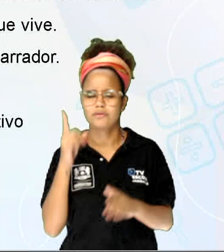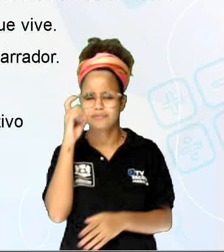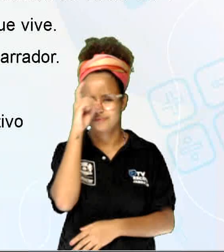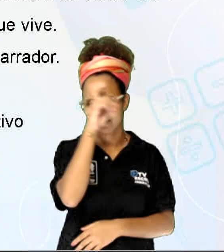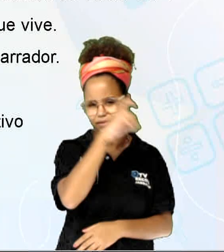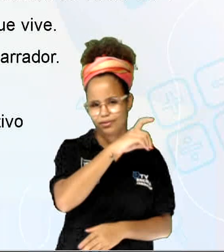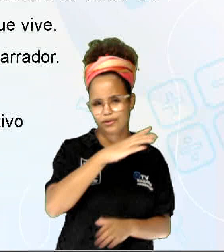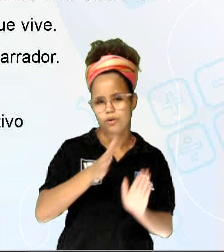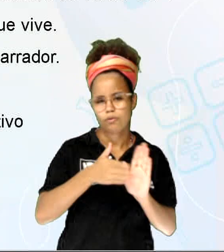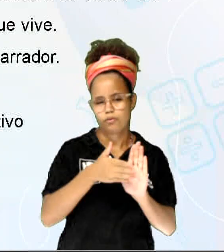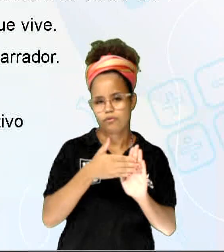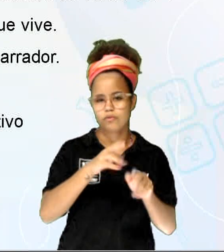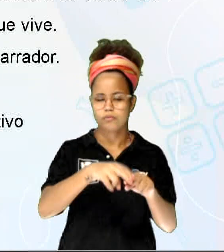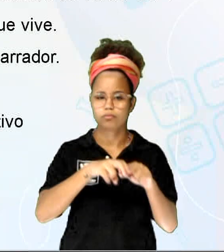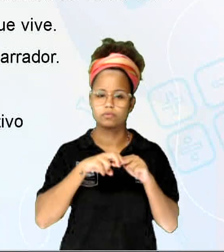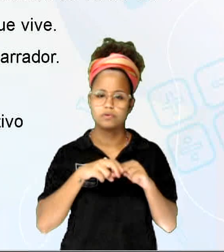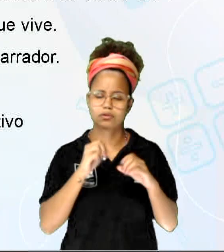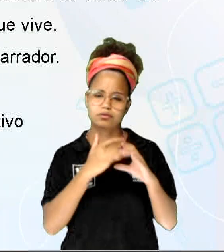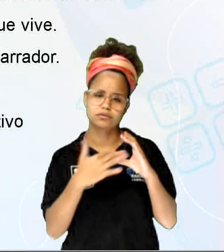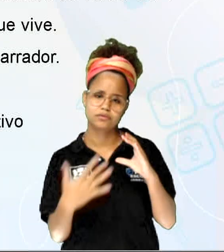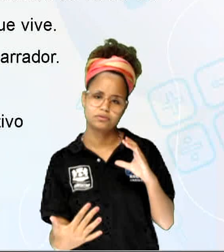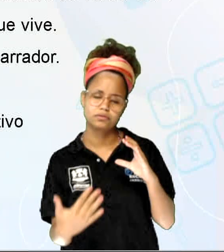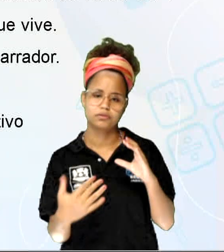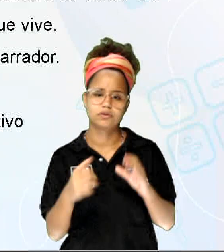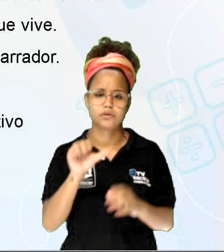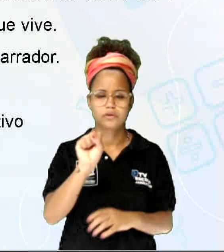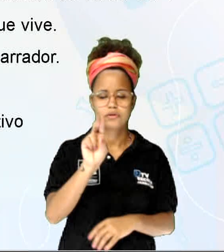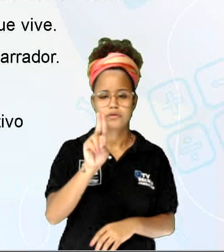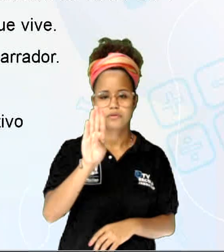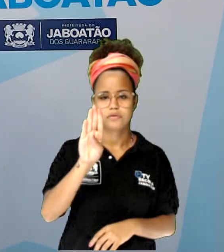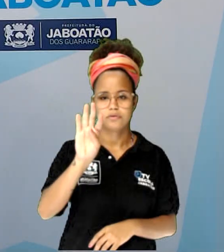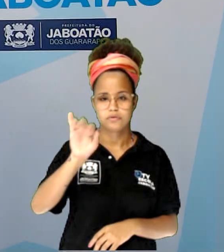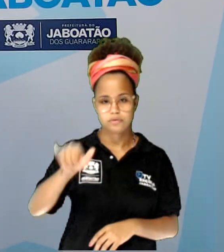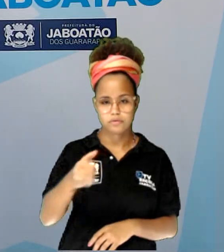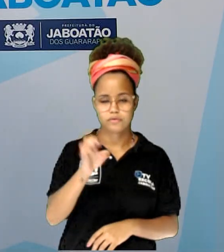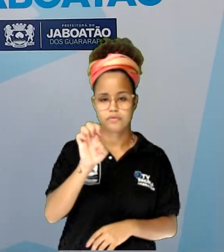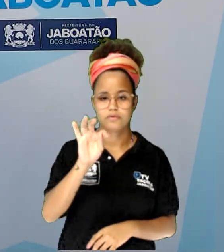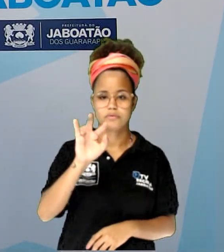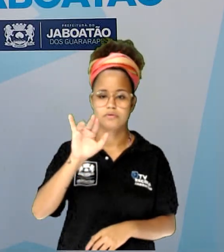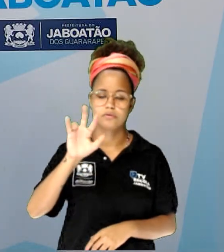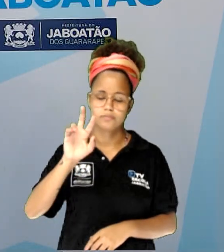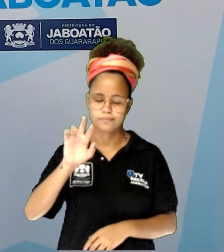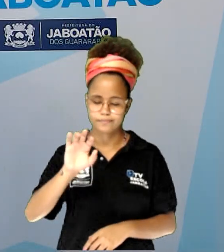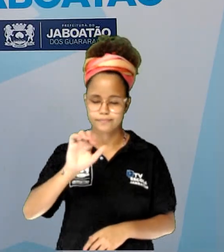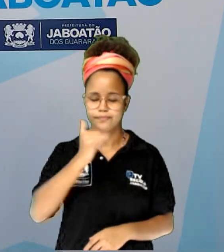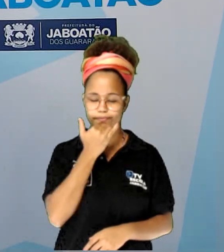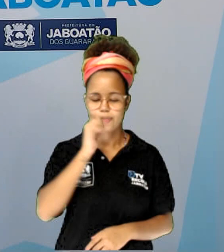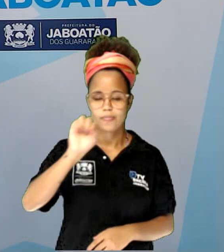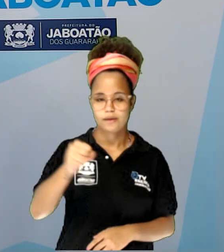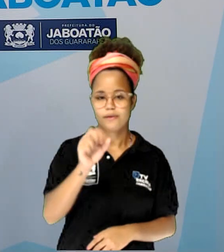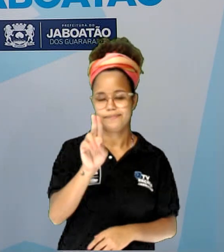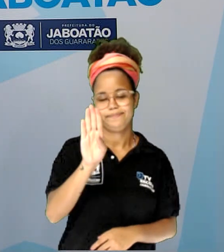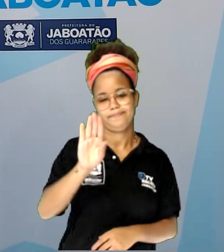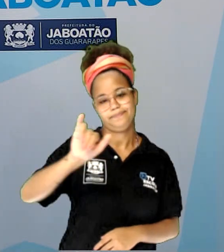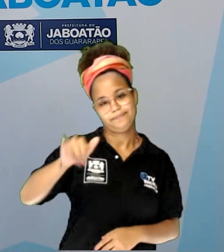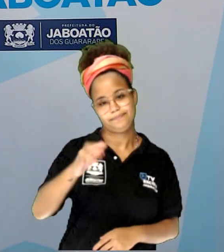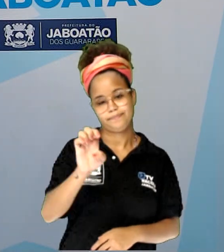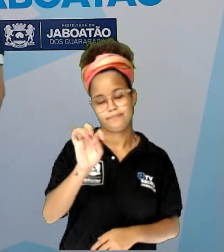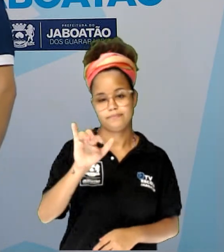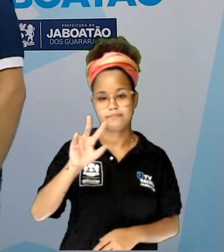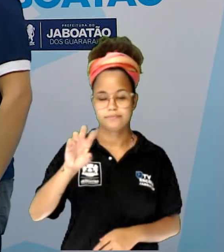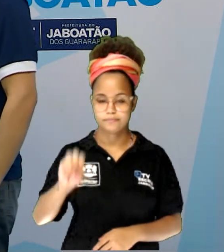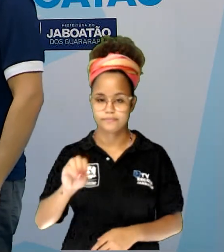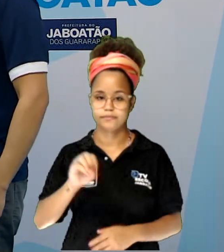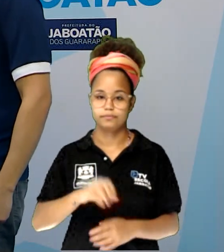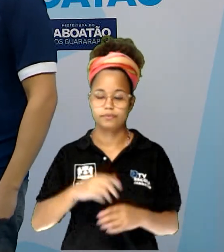provar devido ao caráter subjetivo da linguagem. Bom, gente, nós podemos até entender que existe sim uma